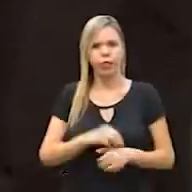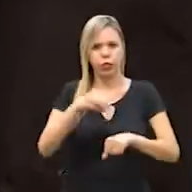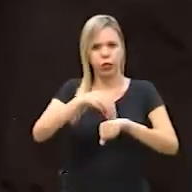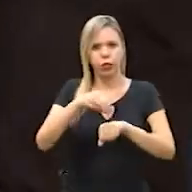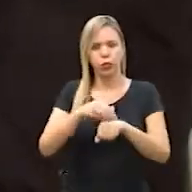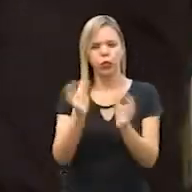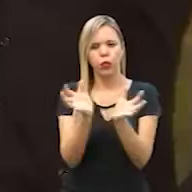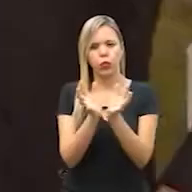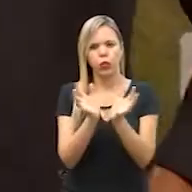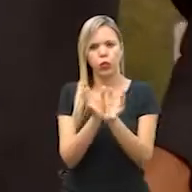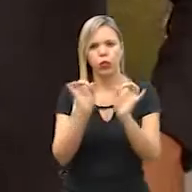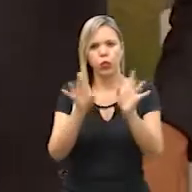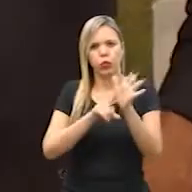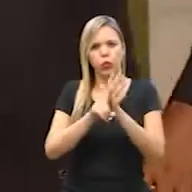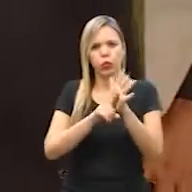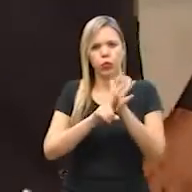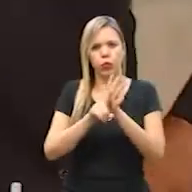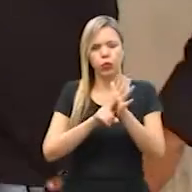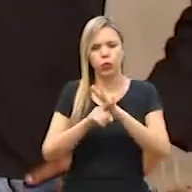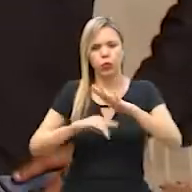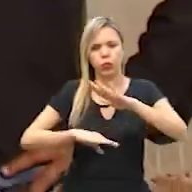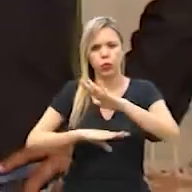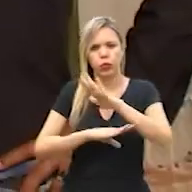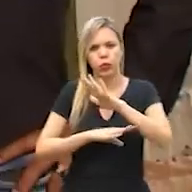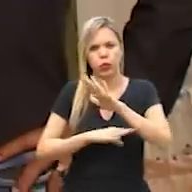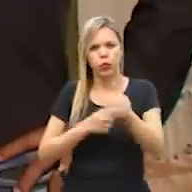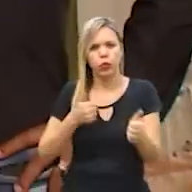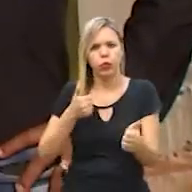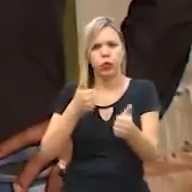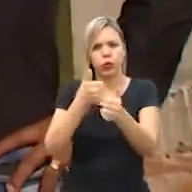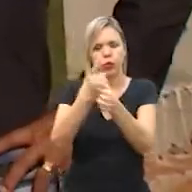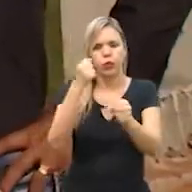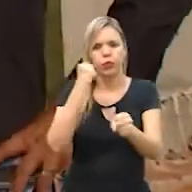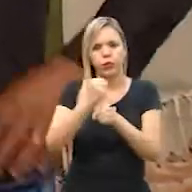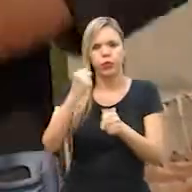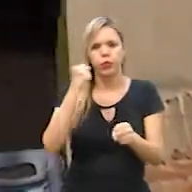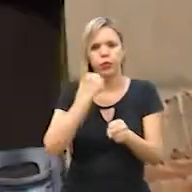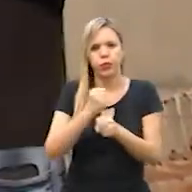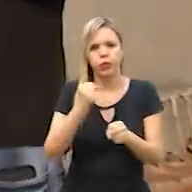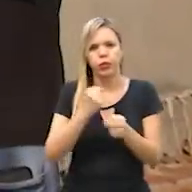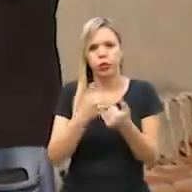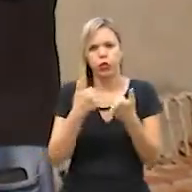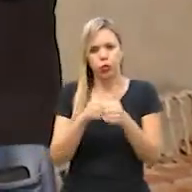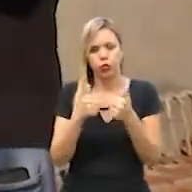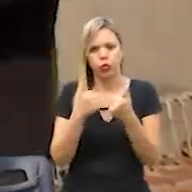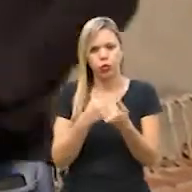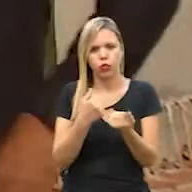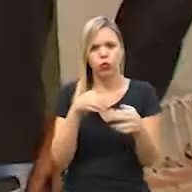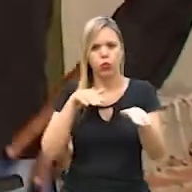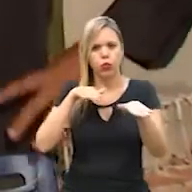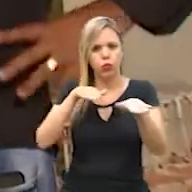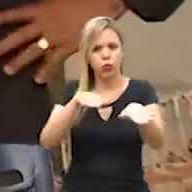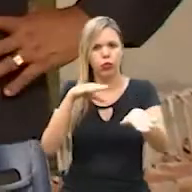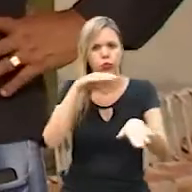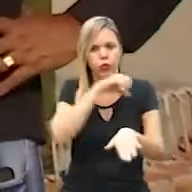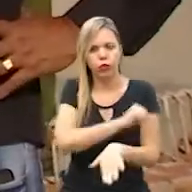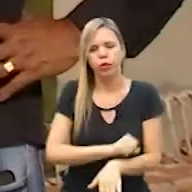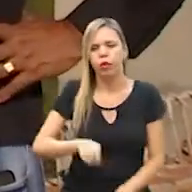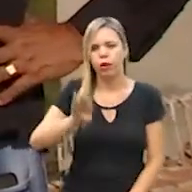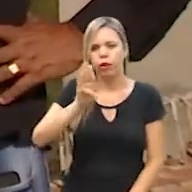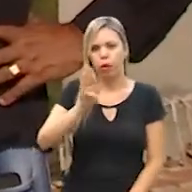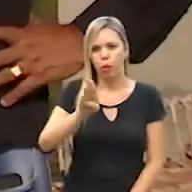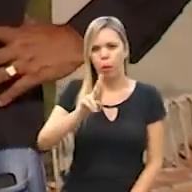Os membros da Comissão Especial de Estudos da Câmara, que estão acompanhando as obras do ônibus de trânsito rápido,